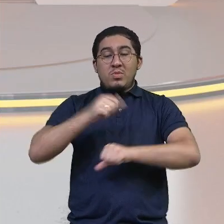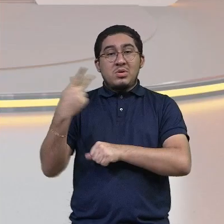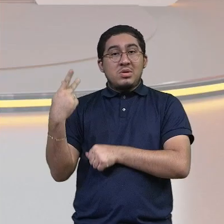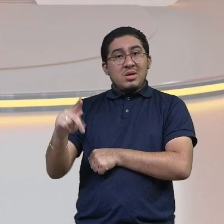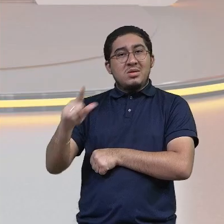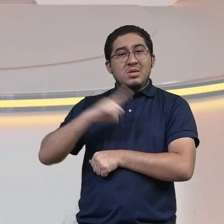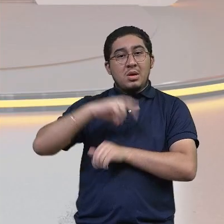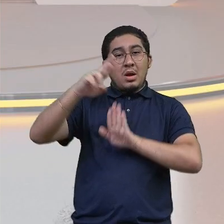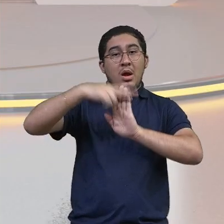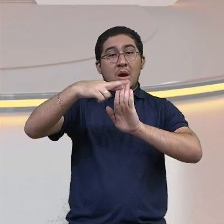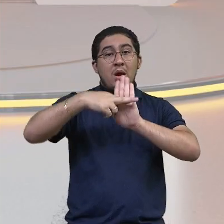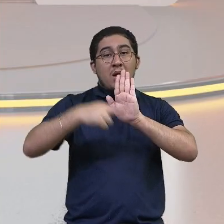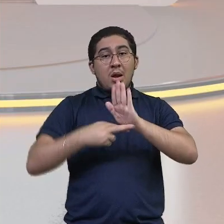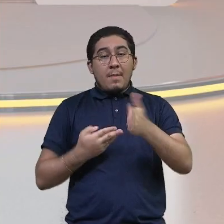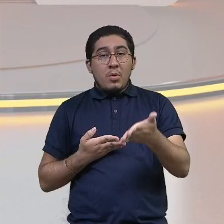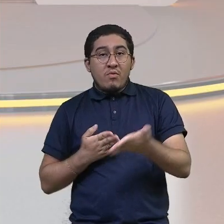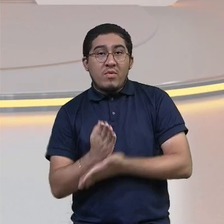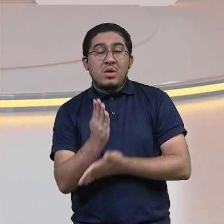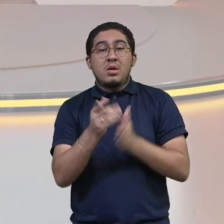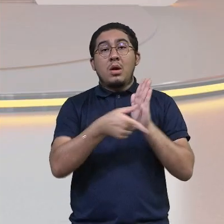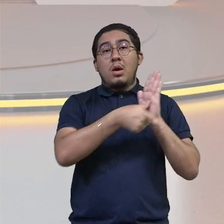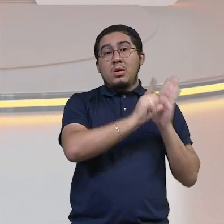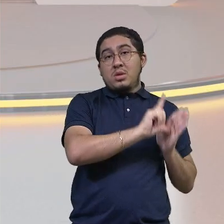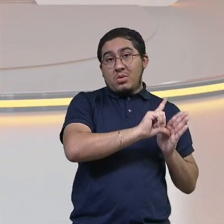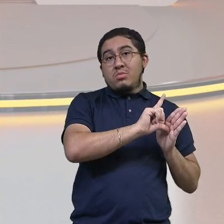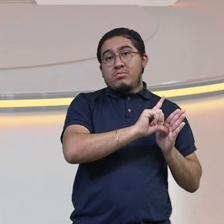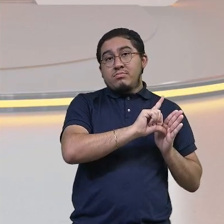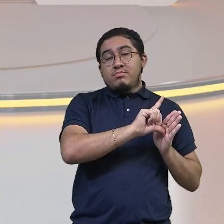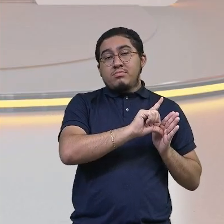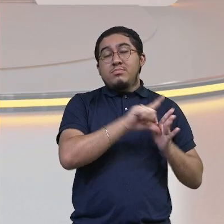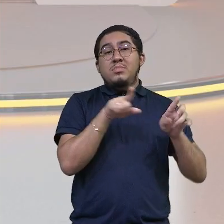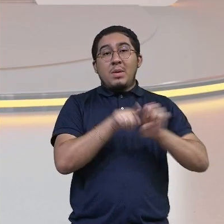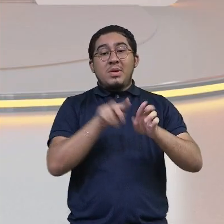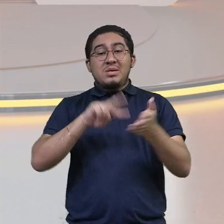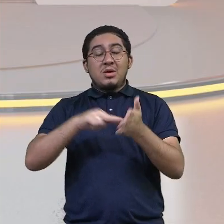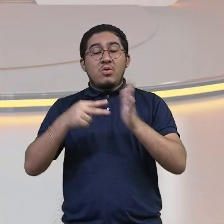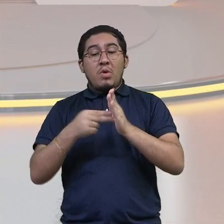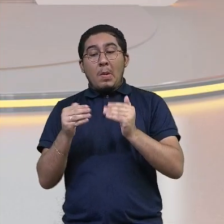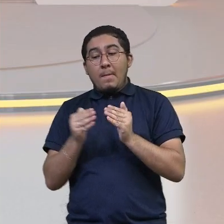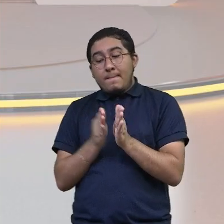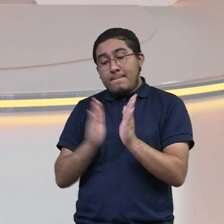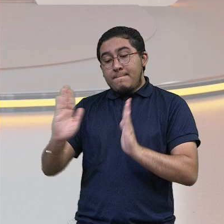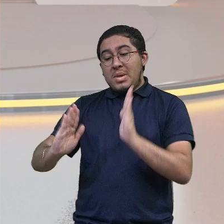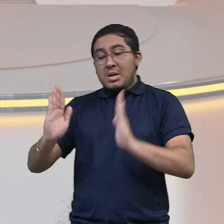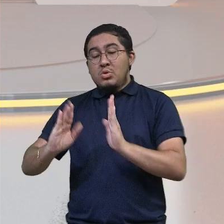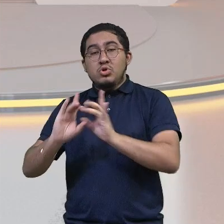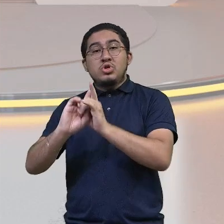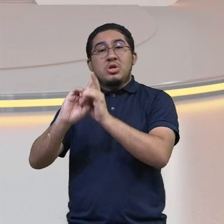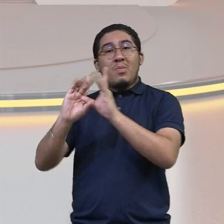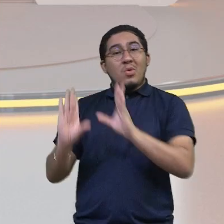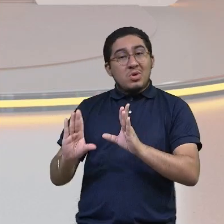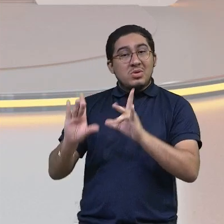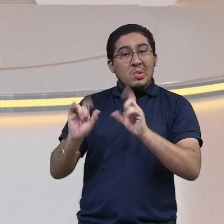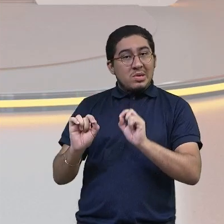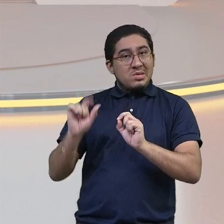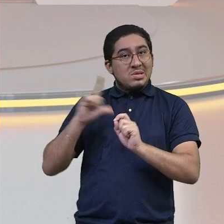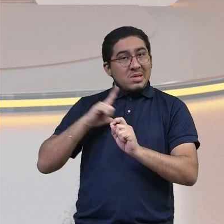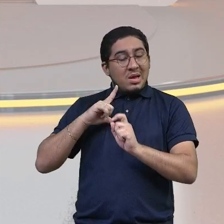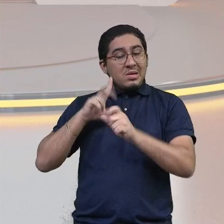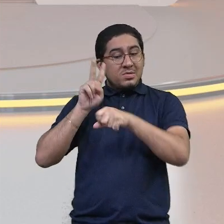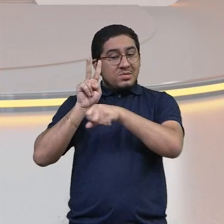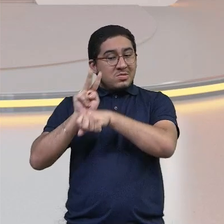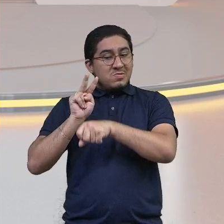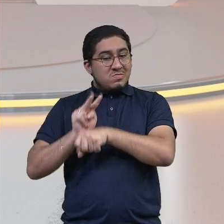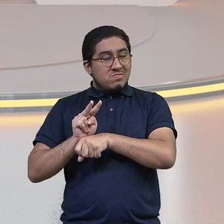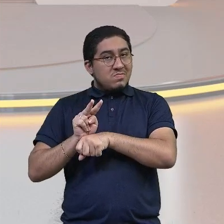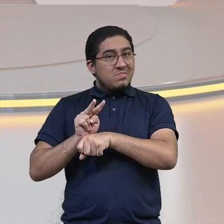regras estabelecidas pelo regime anterior, o que resultou em um período inicial de democracia tutelada. Ou